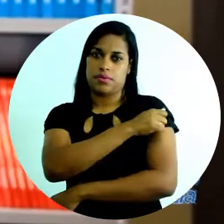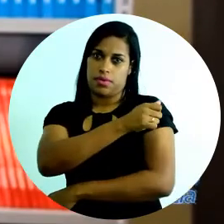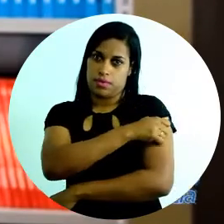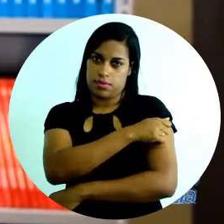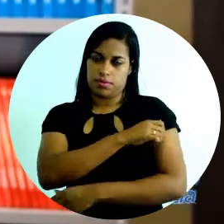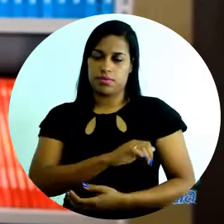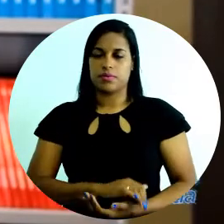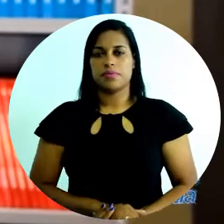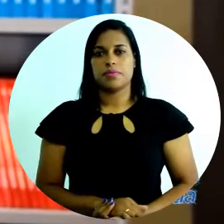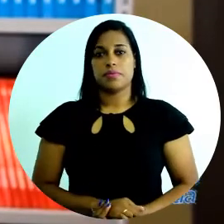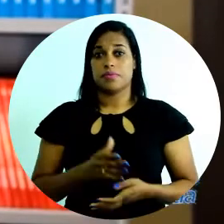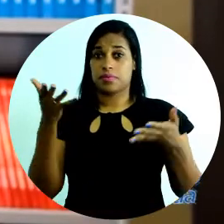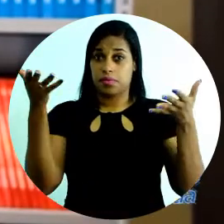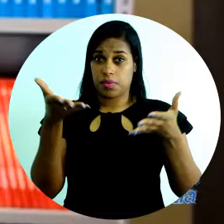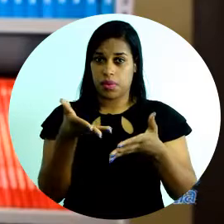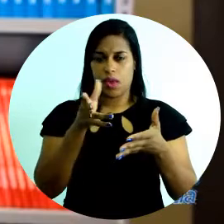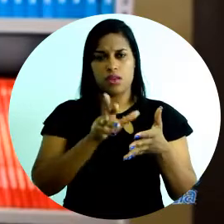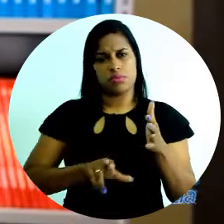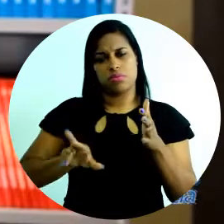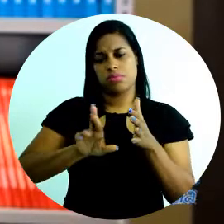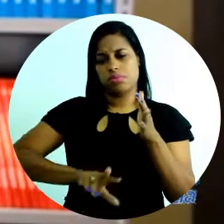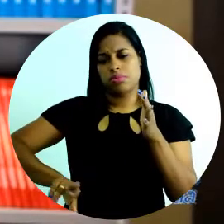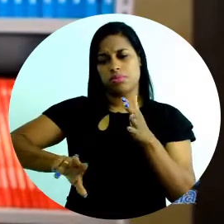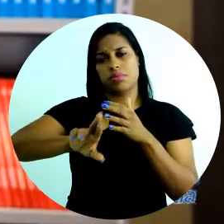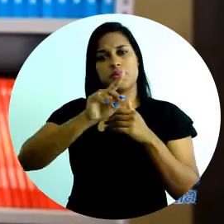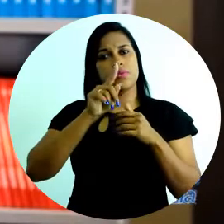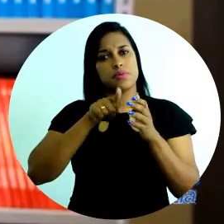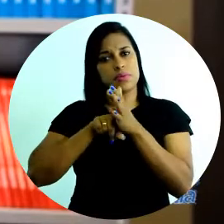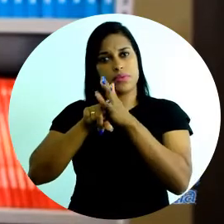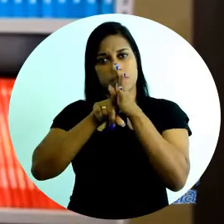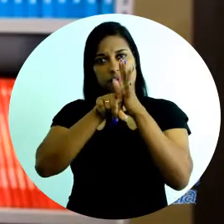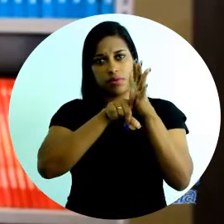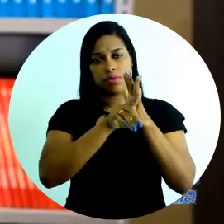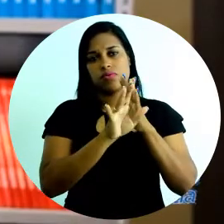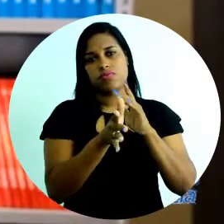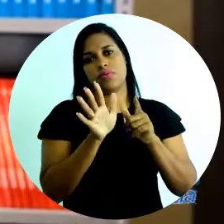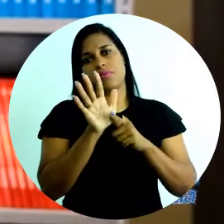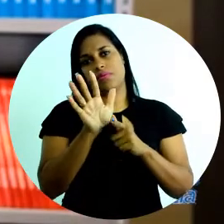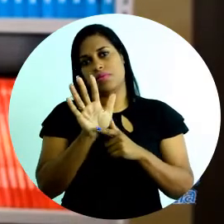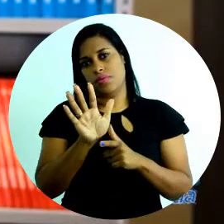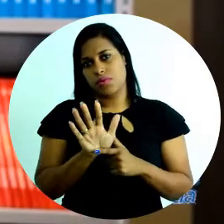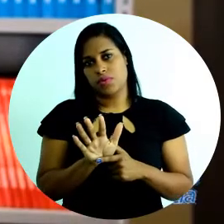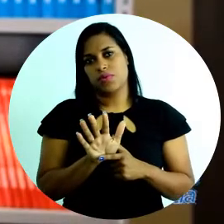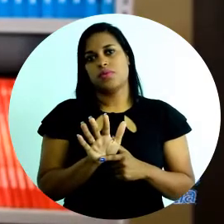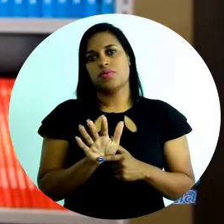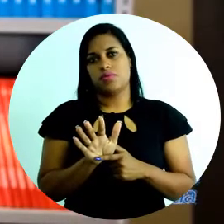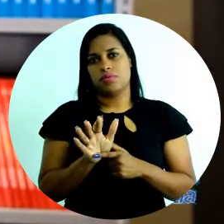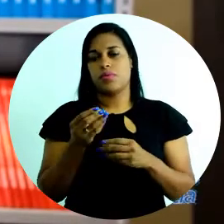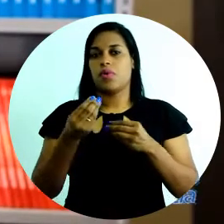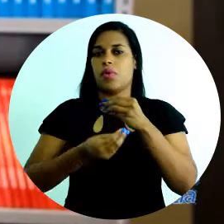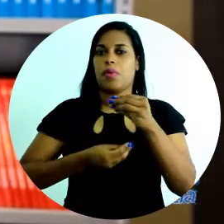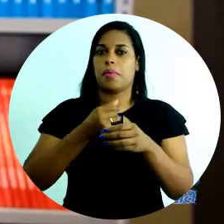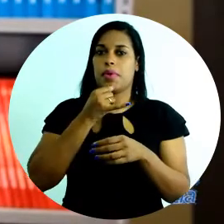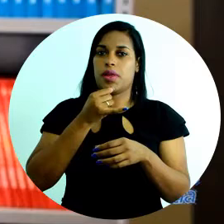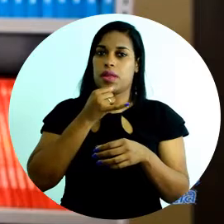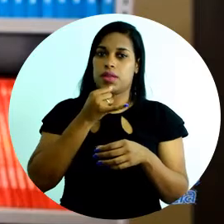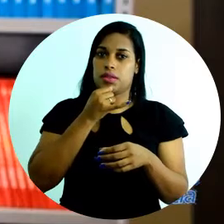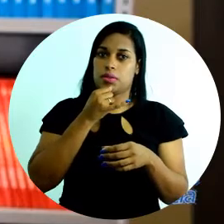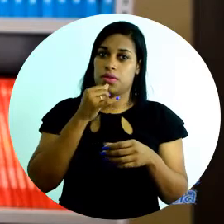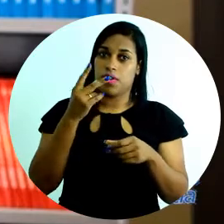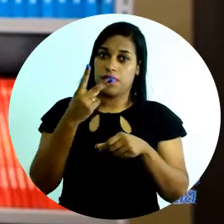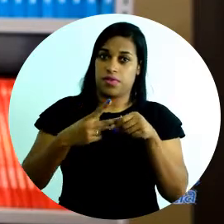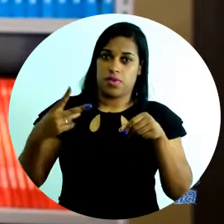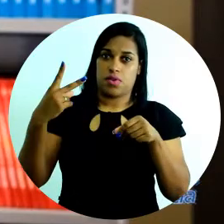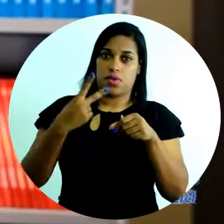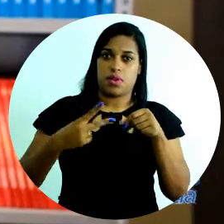dos alunos. Hoje existem várias pesquisas que já mostram que para combater a questão, por